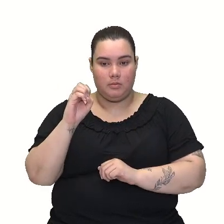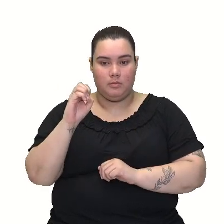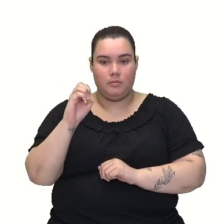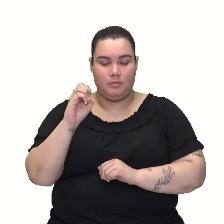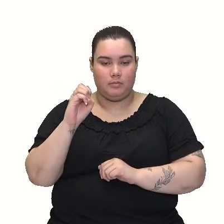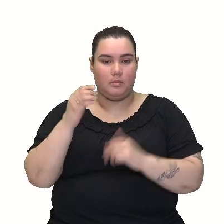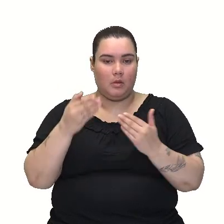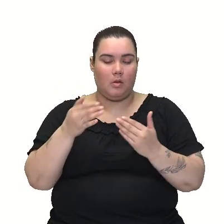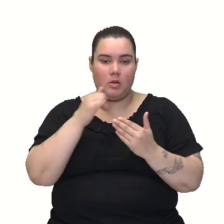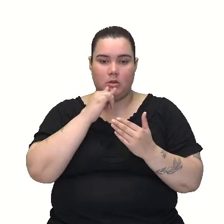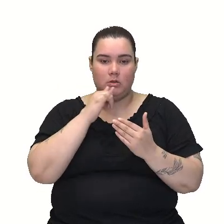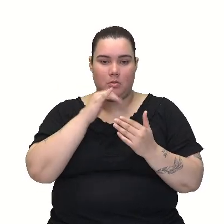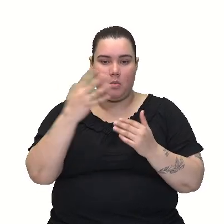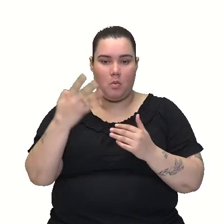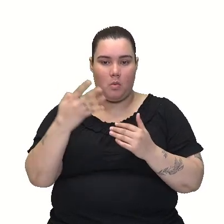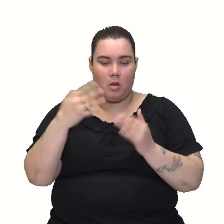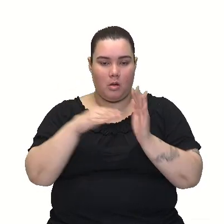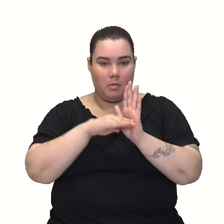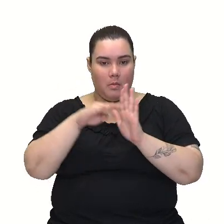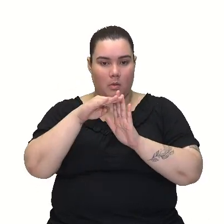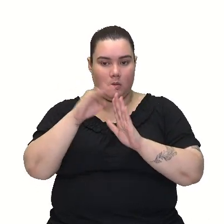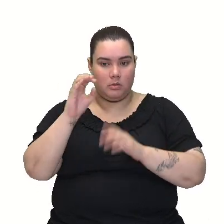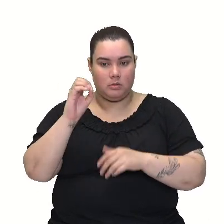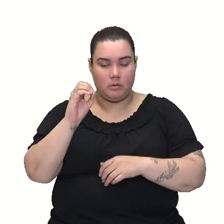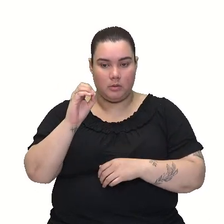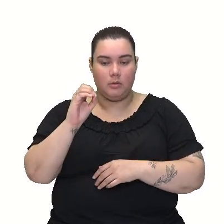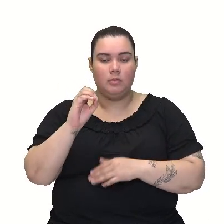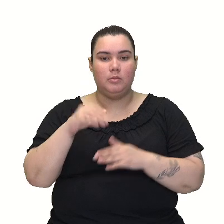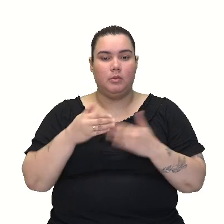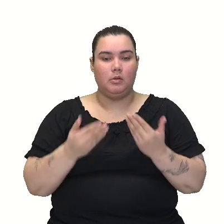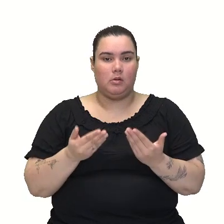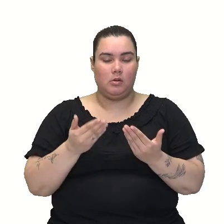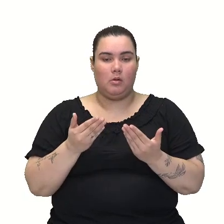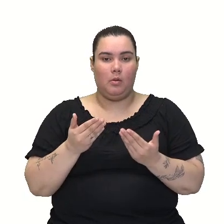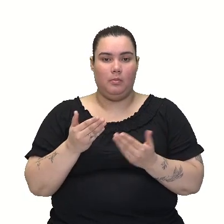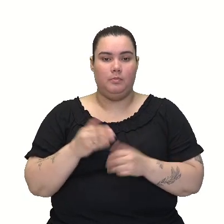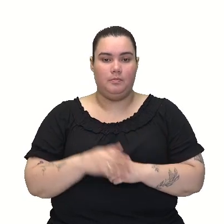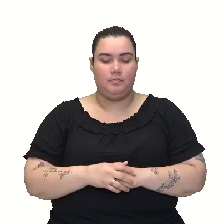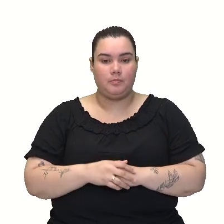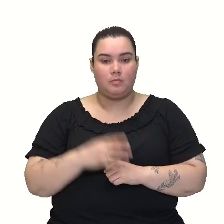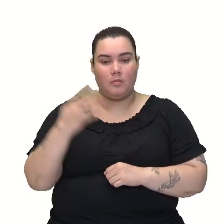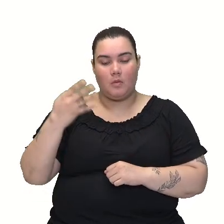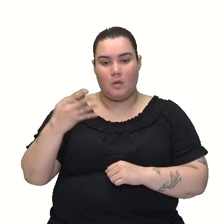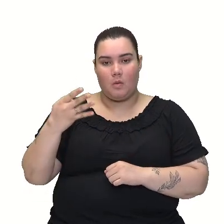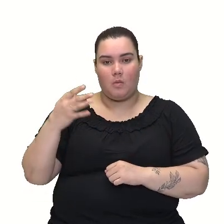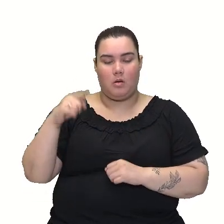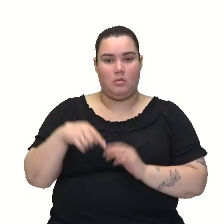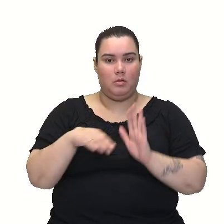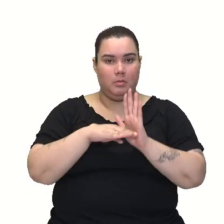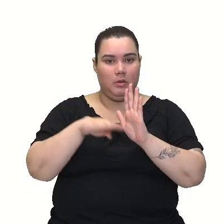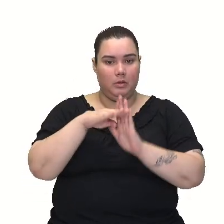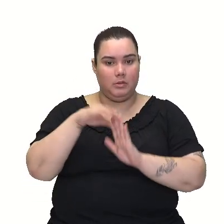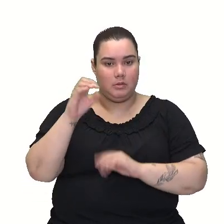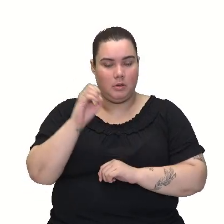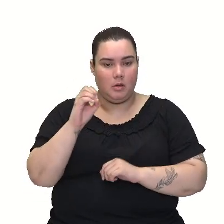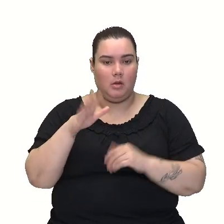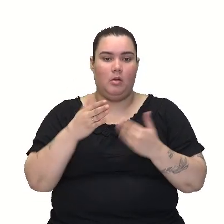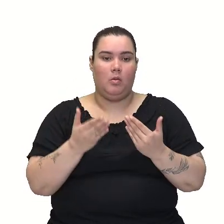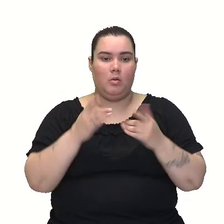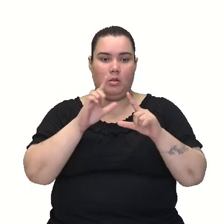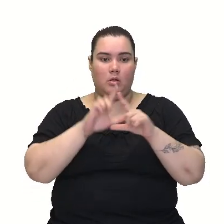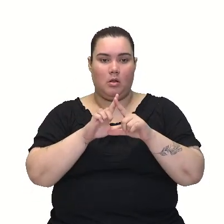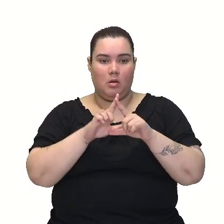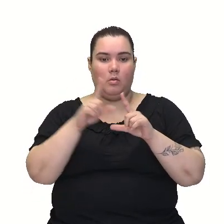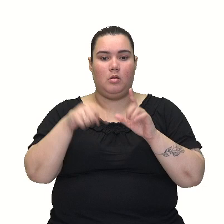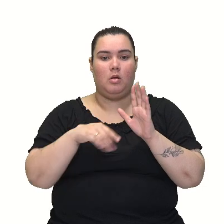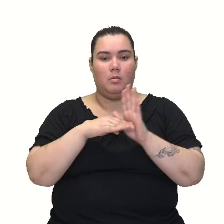maior do que zero? Então, se 4 é maior do que zero, logo o delta também é